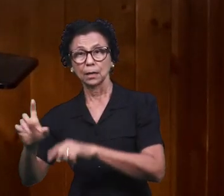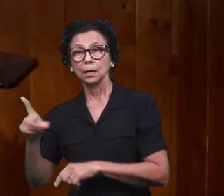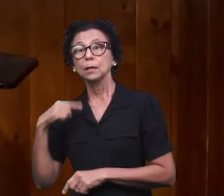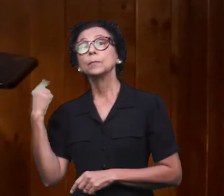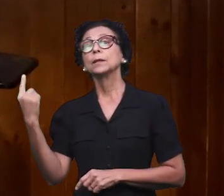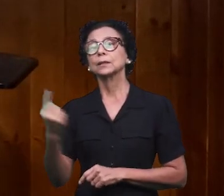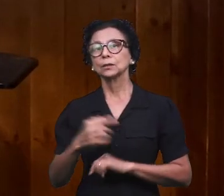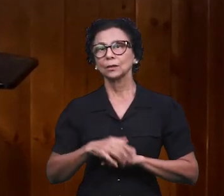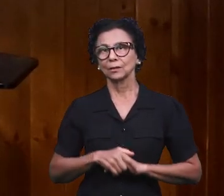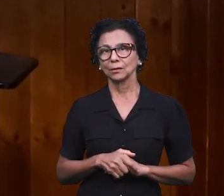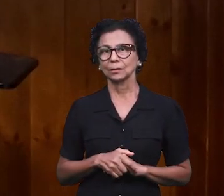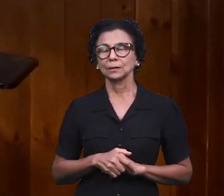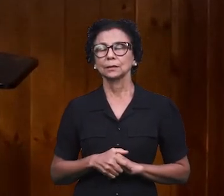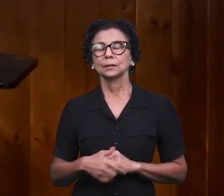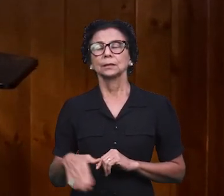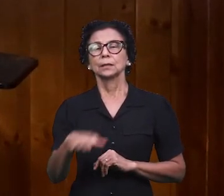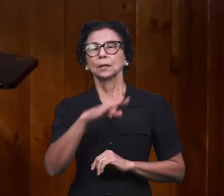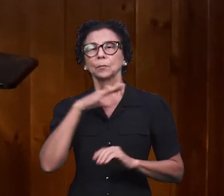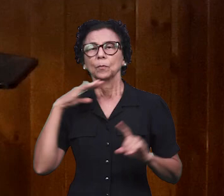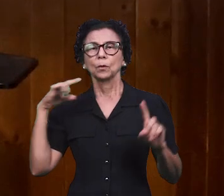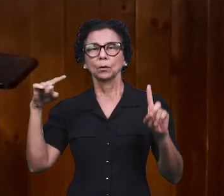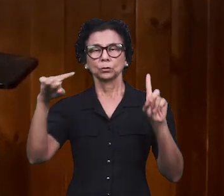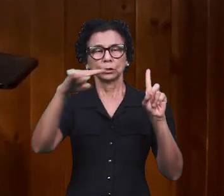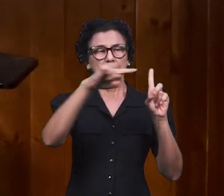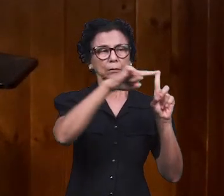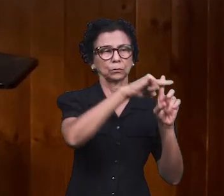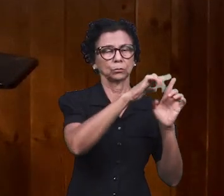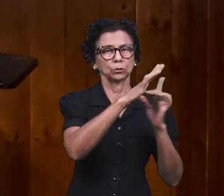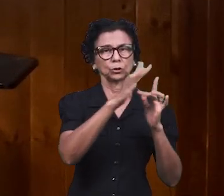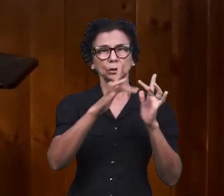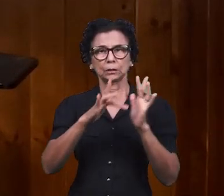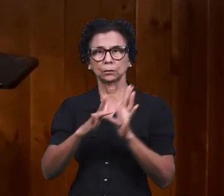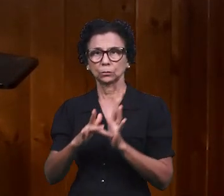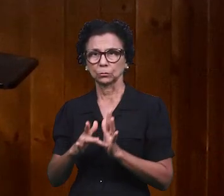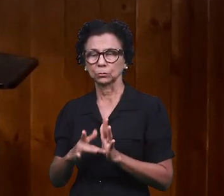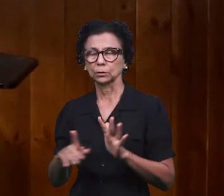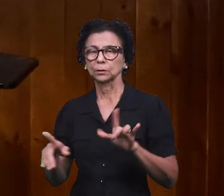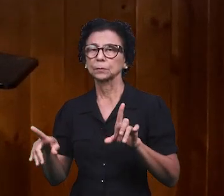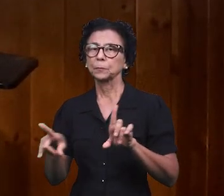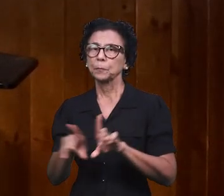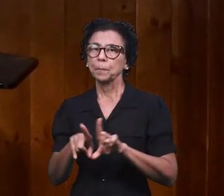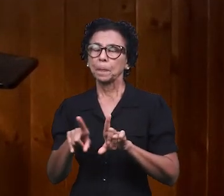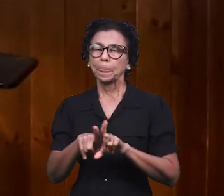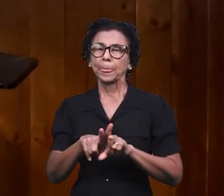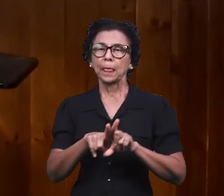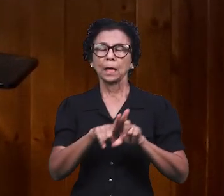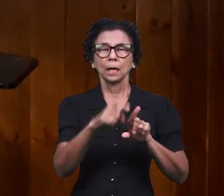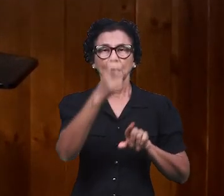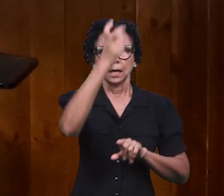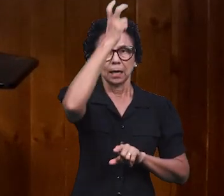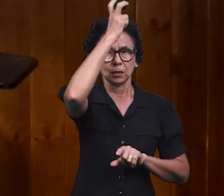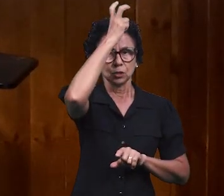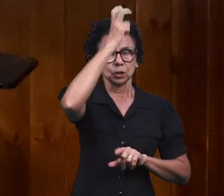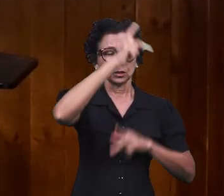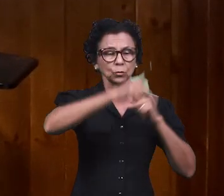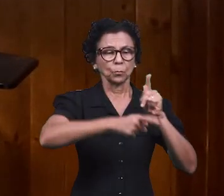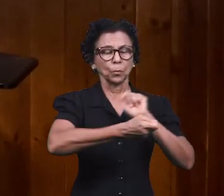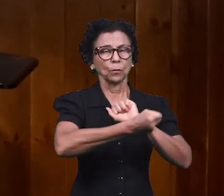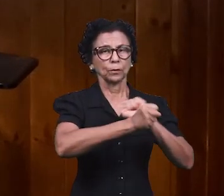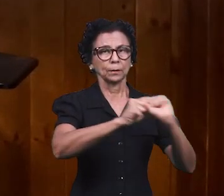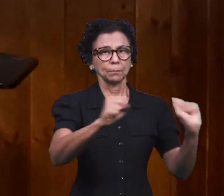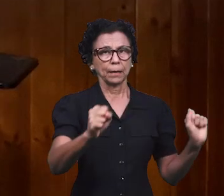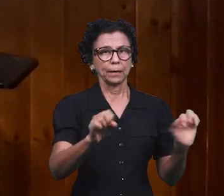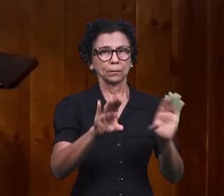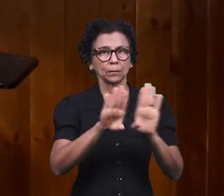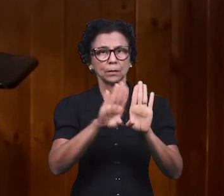de Jesus, a morte do Cordeiro, o sangue nas portas, a libertação do povo de Israel, a saída